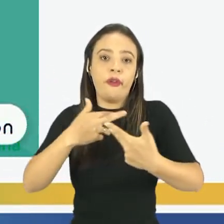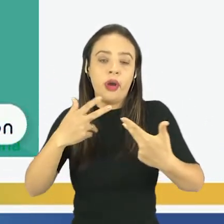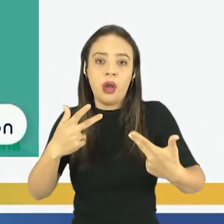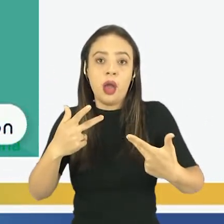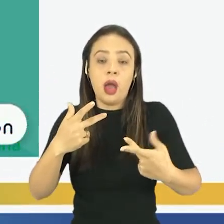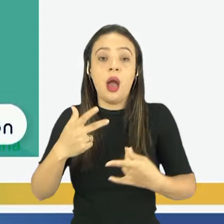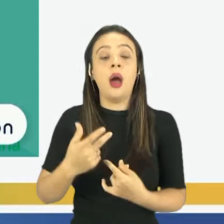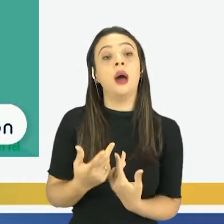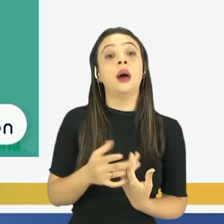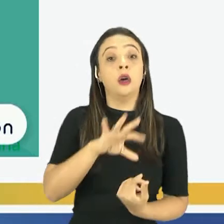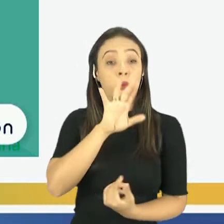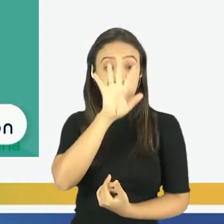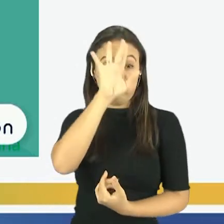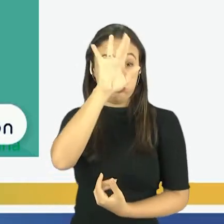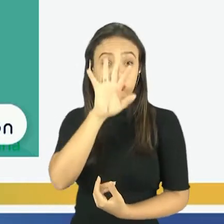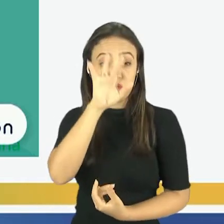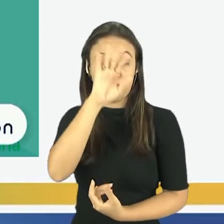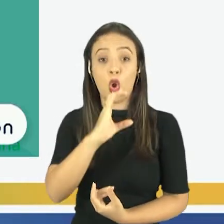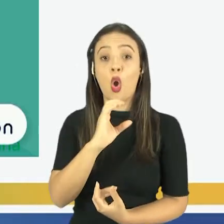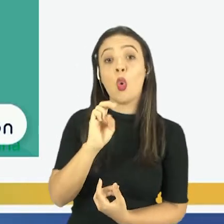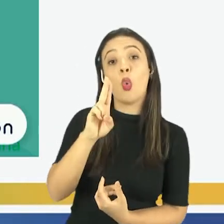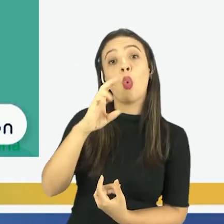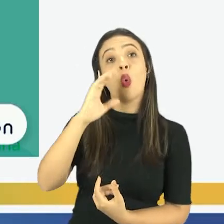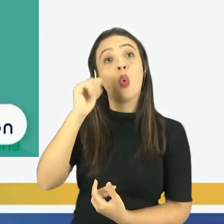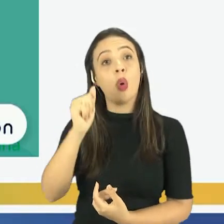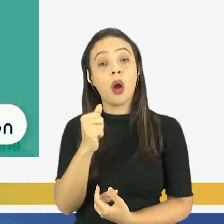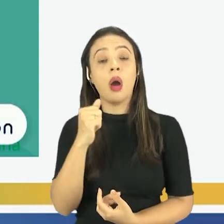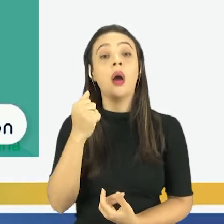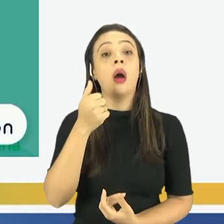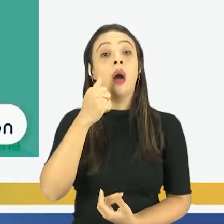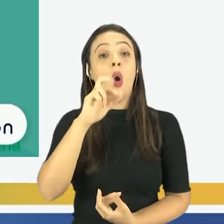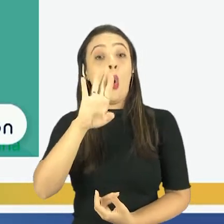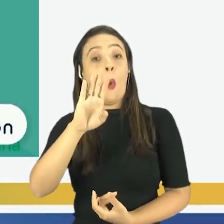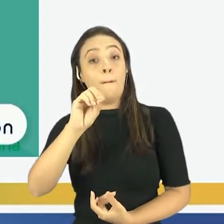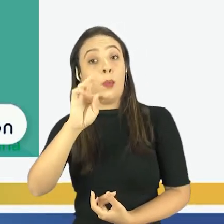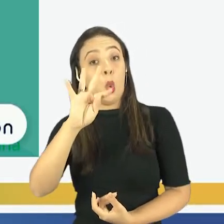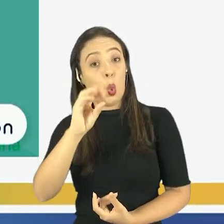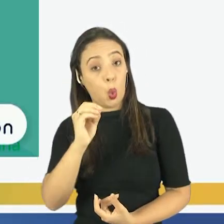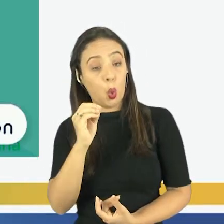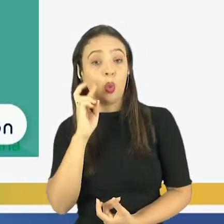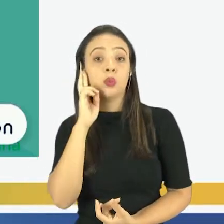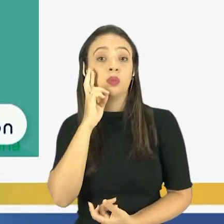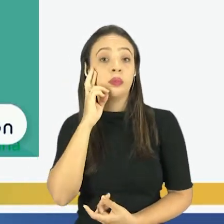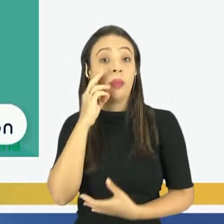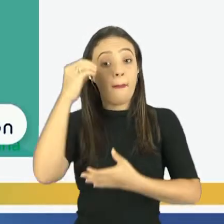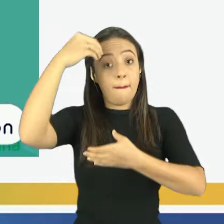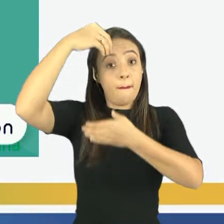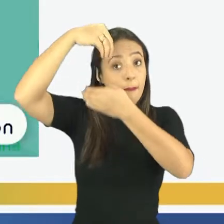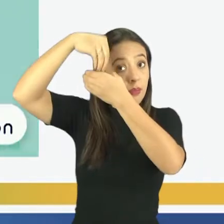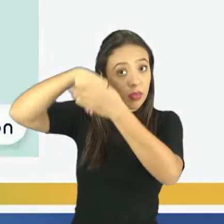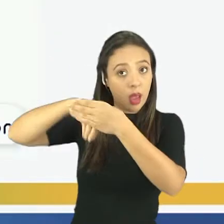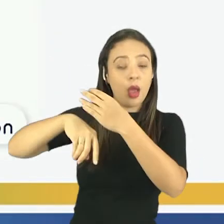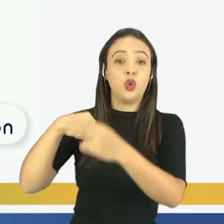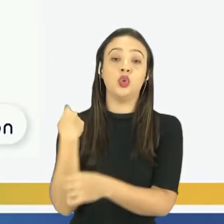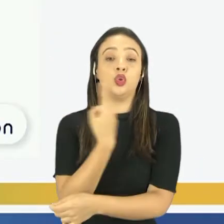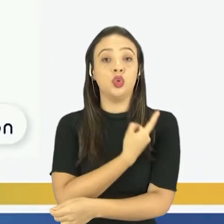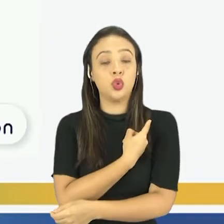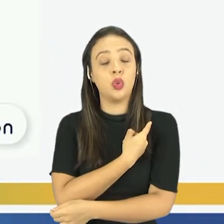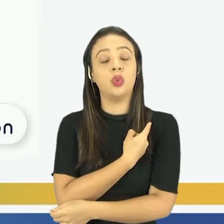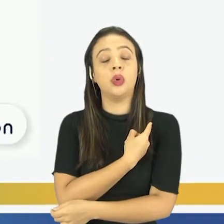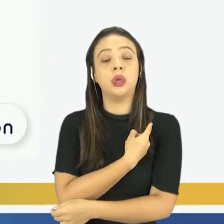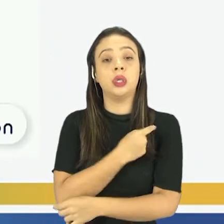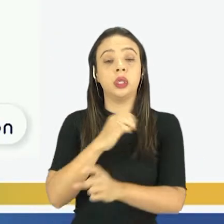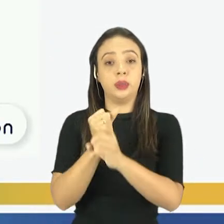Iara, Mula Sem Cabeça, Cuca, Boitatá, Boto Cor-de-Rosa fazem parte do imaginário coletivo nacional.